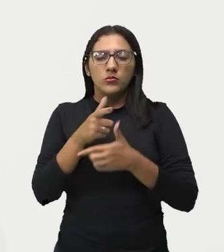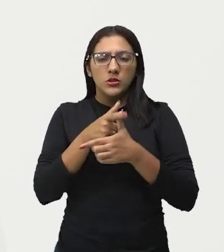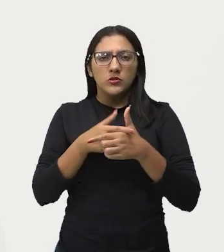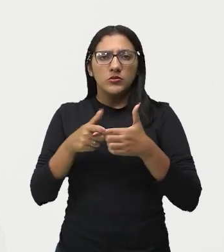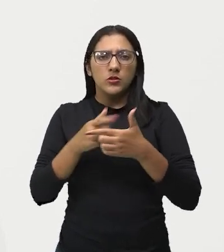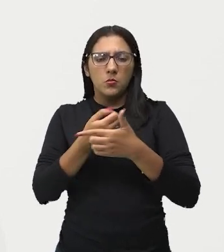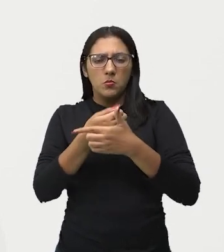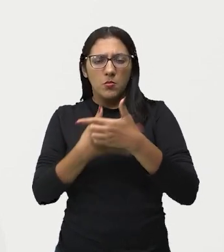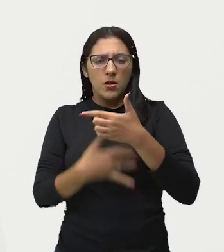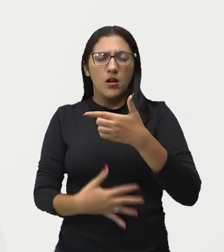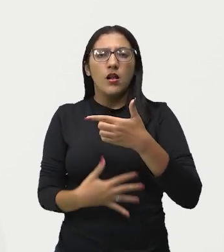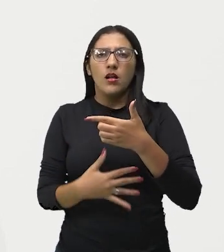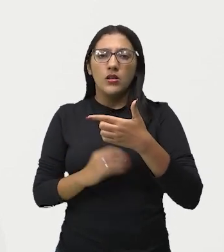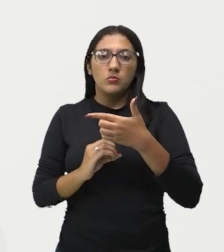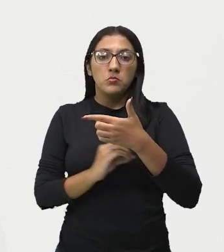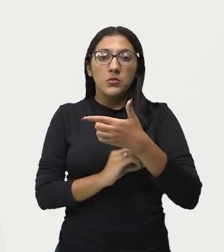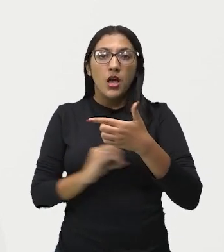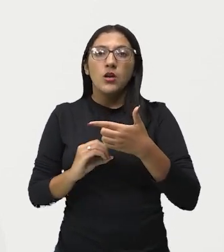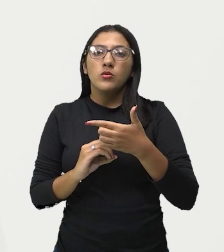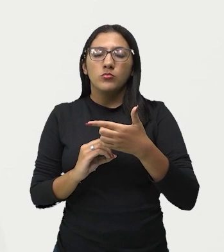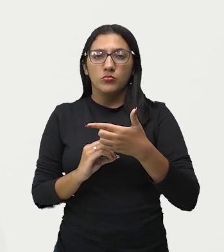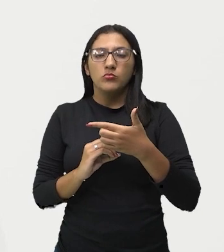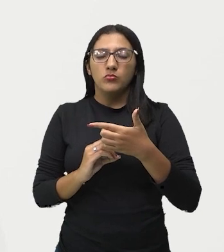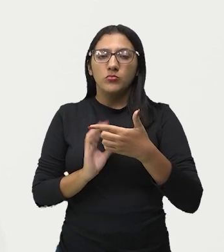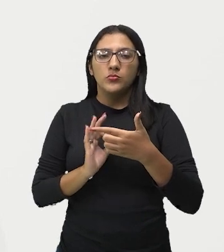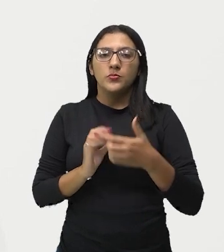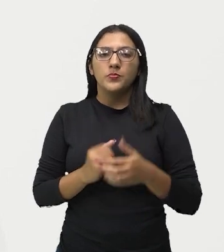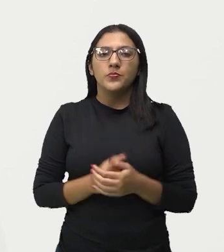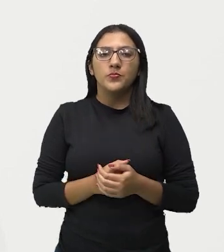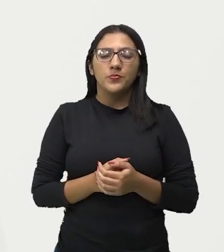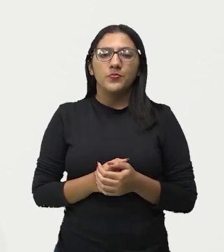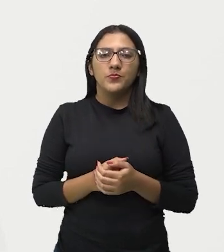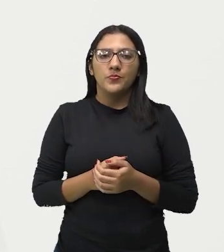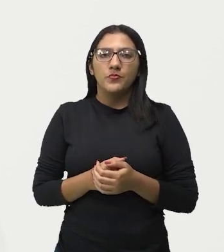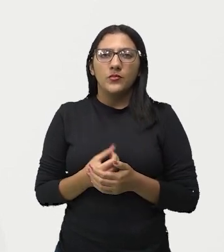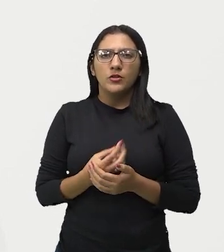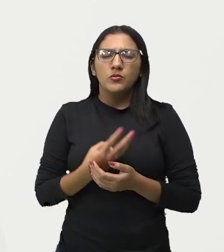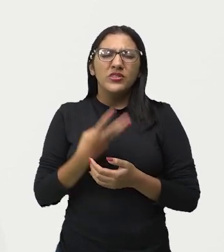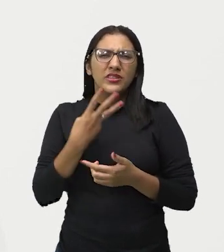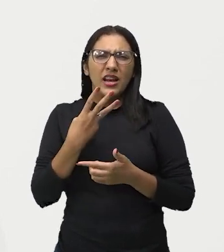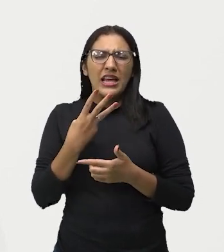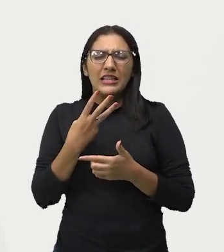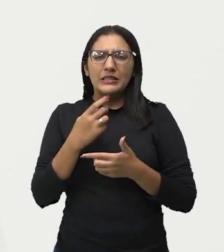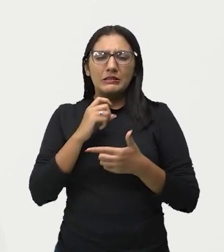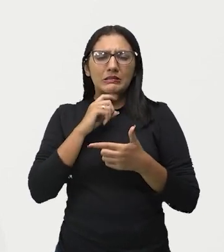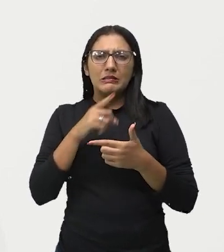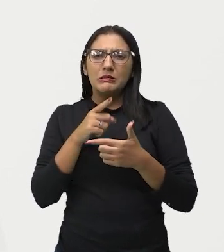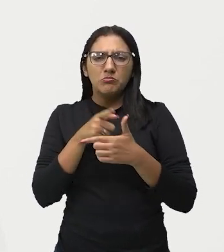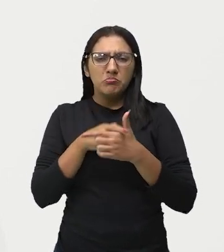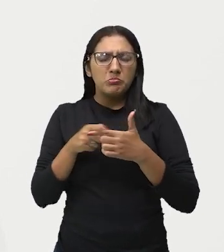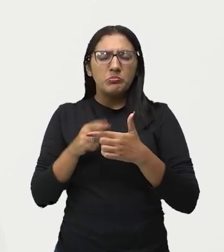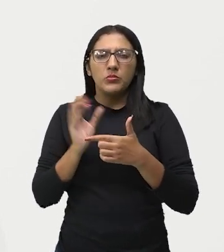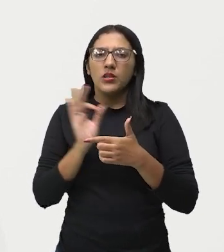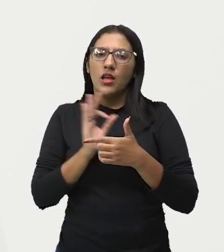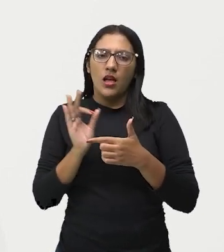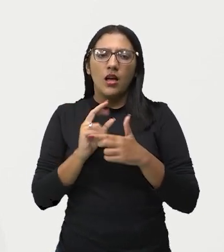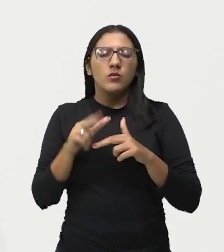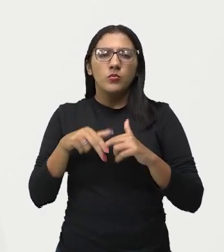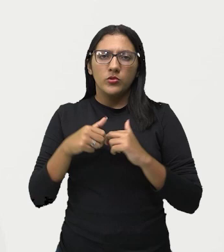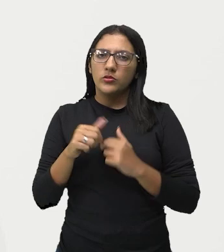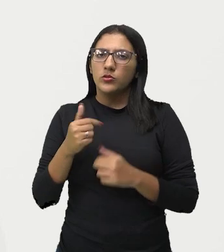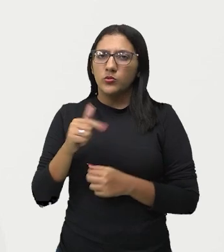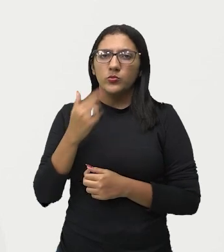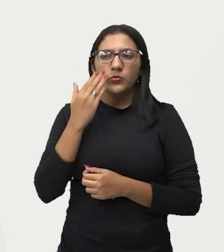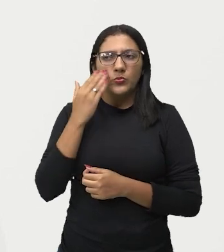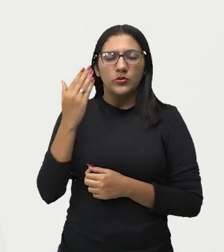Então, outro divisor de 8 é 2. O 3 não divide 8, por isso ele não está no nosso conjunto dos divisores